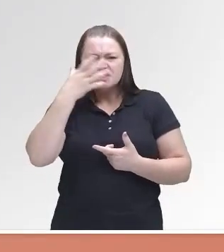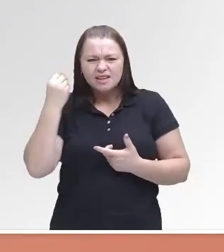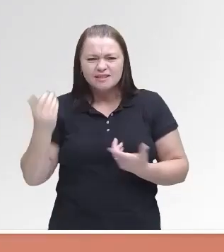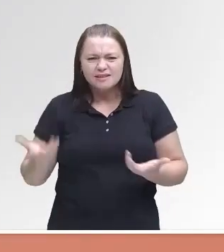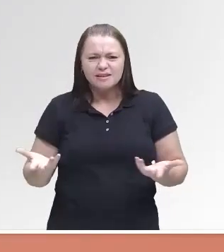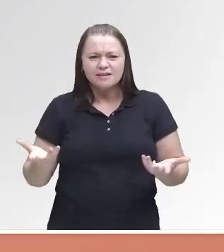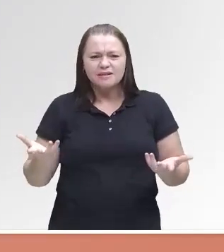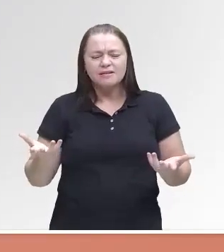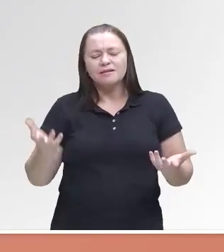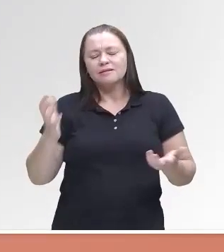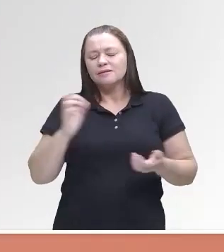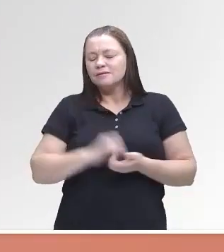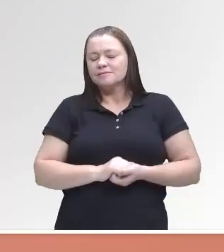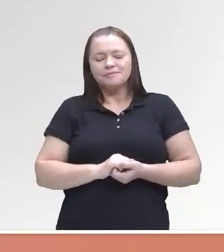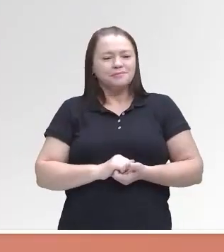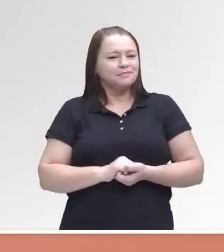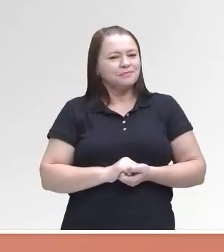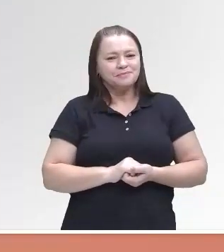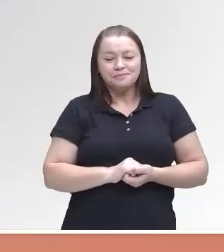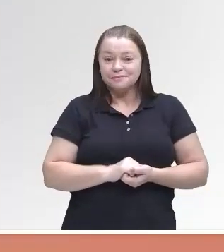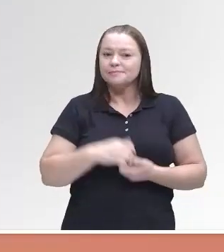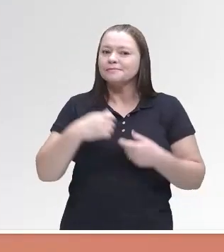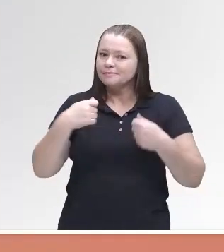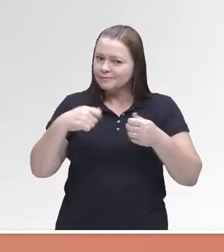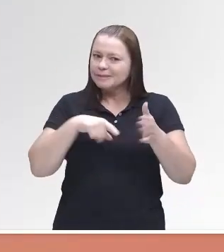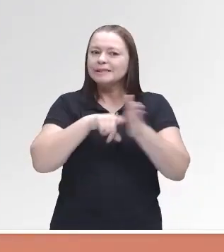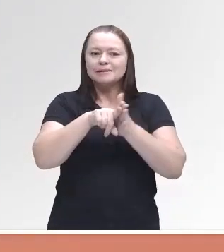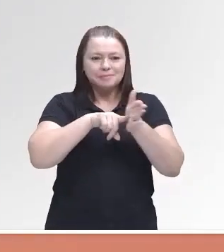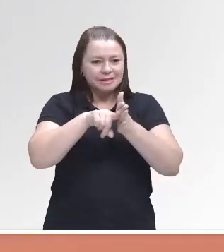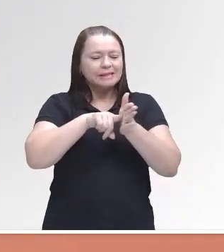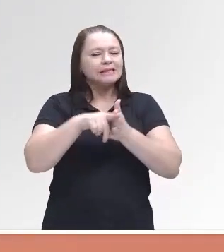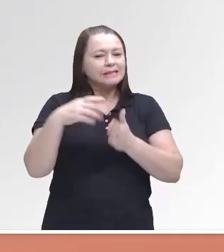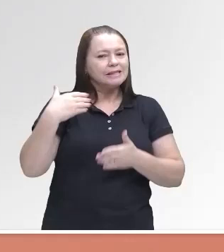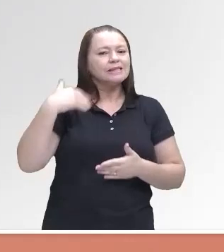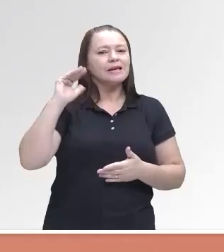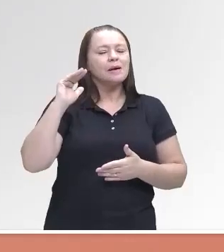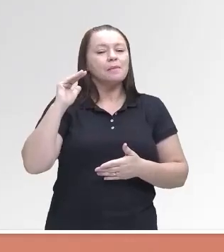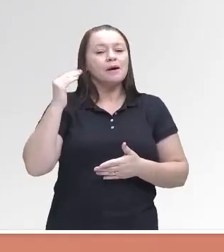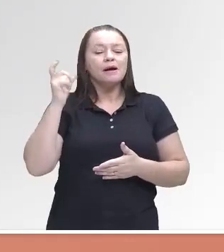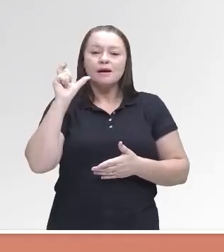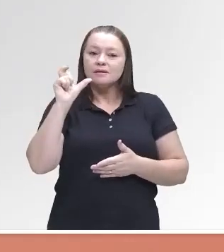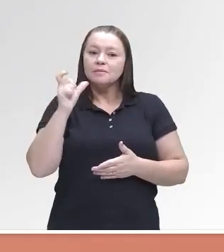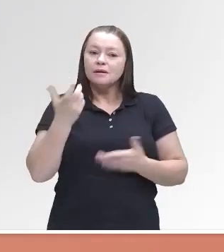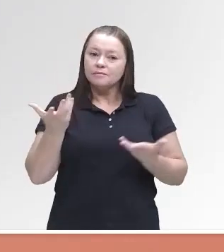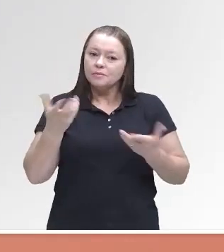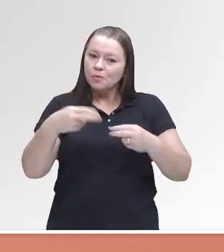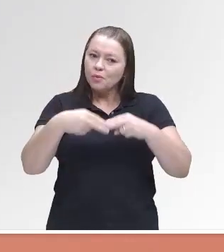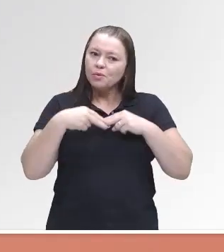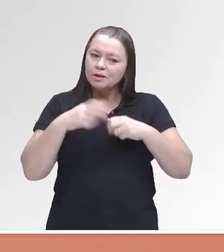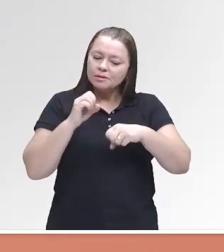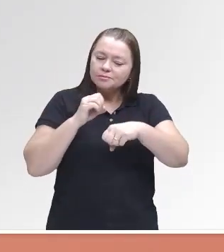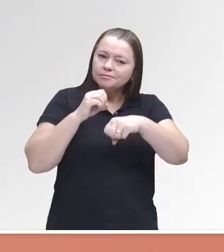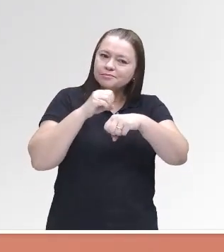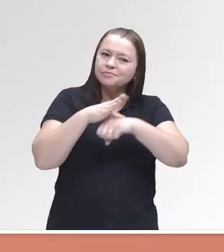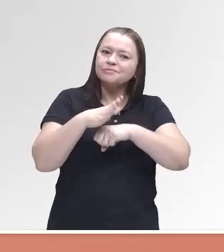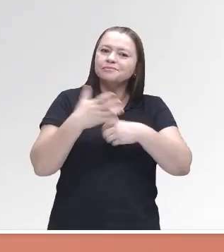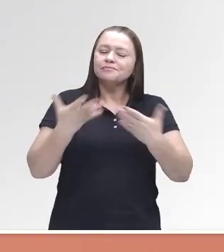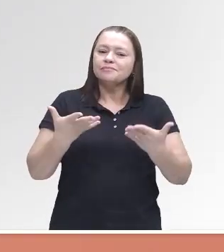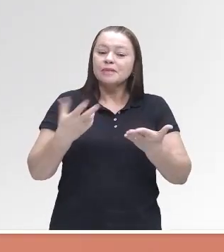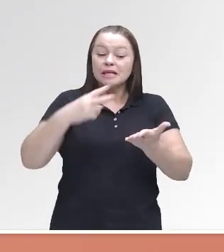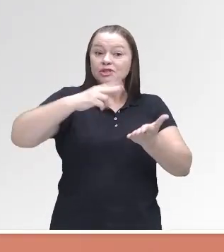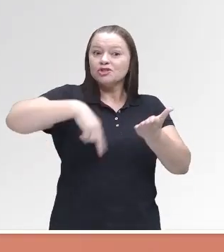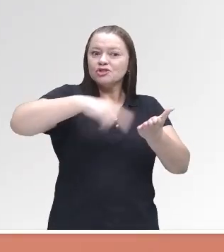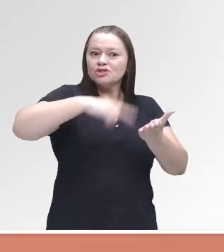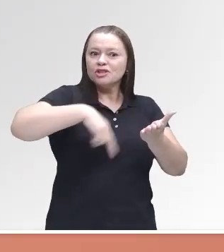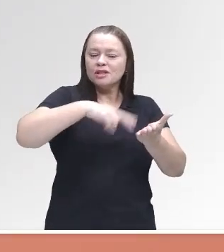Esqueceram? Ai, vamos pesquisar ainda mais. Por isso que eu trouxe essa dica aqui para vocês, ó. Essa dica de leitura,